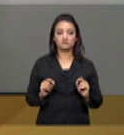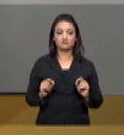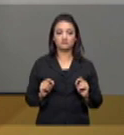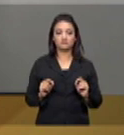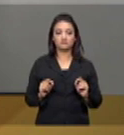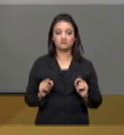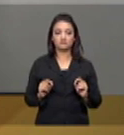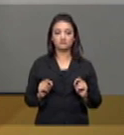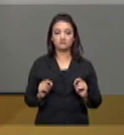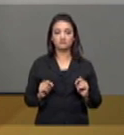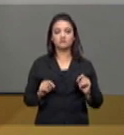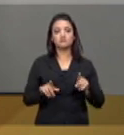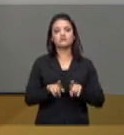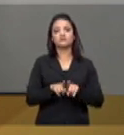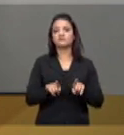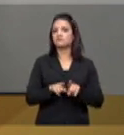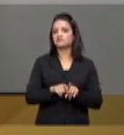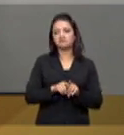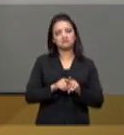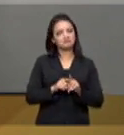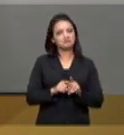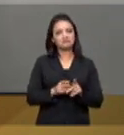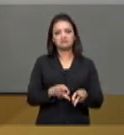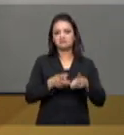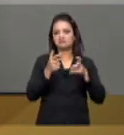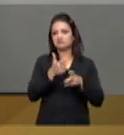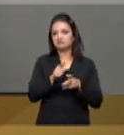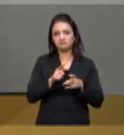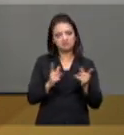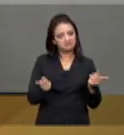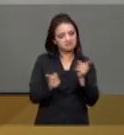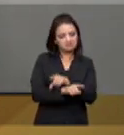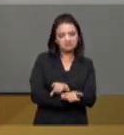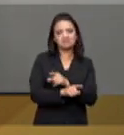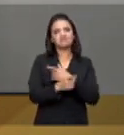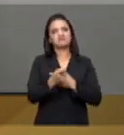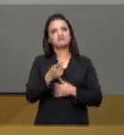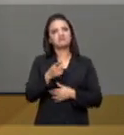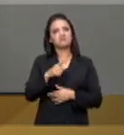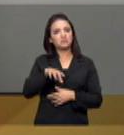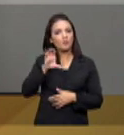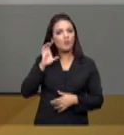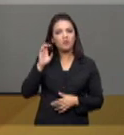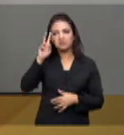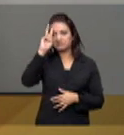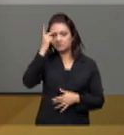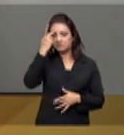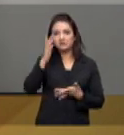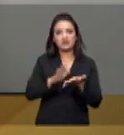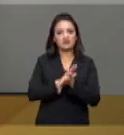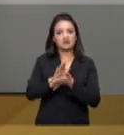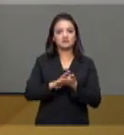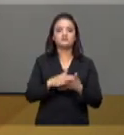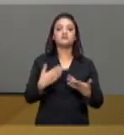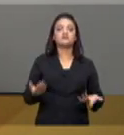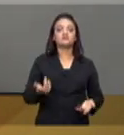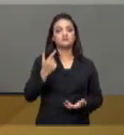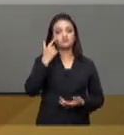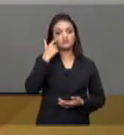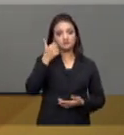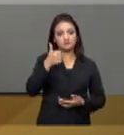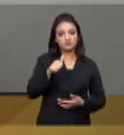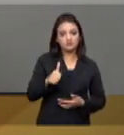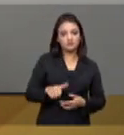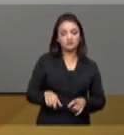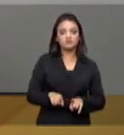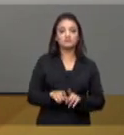portanto, ocorrência de omissão, contradição ou obscuridade no acórdão embargado e analiso, então, como disse, em item